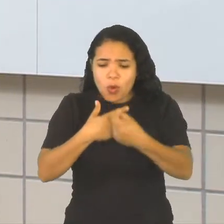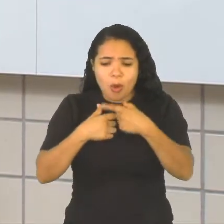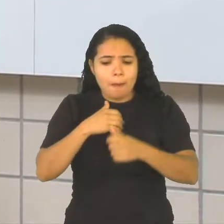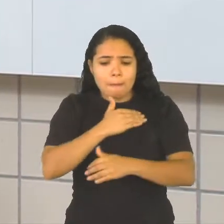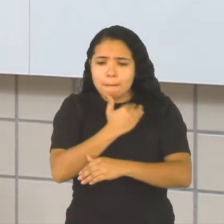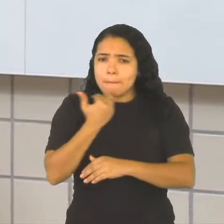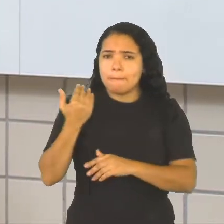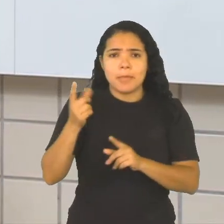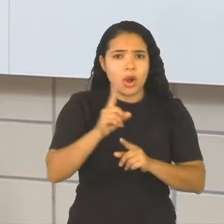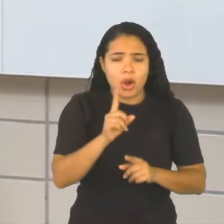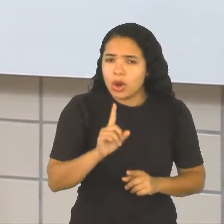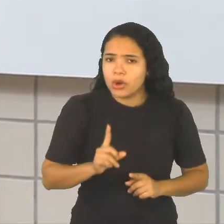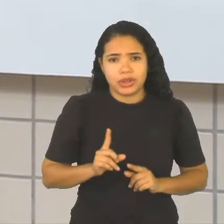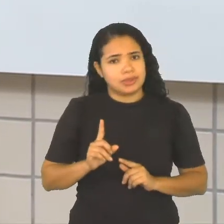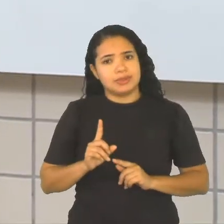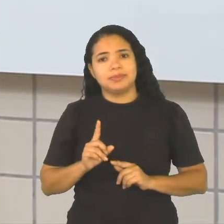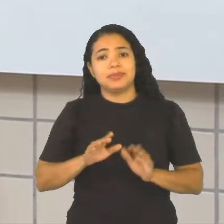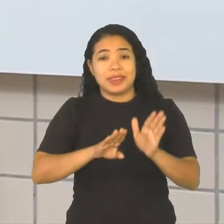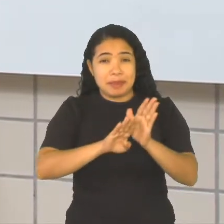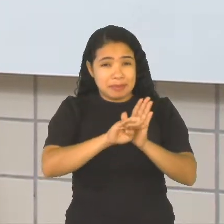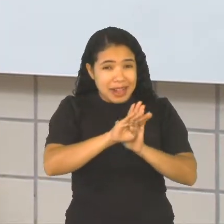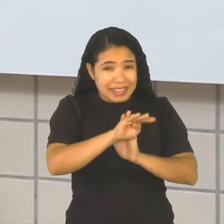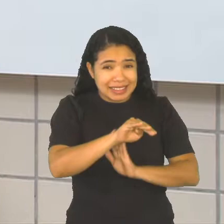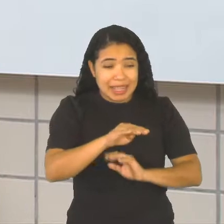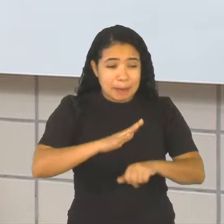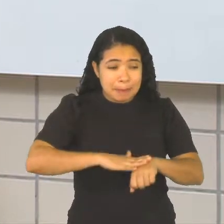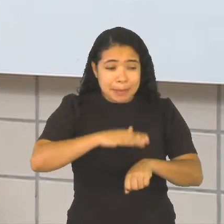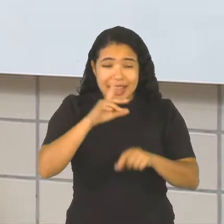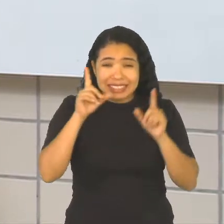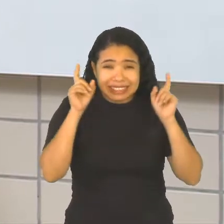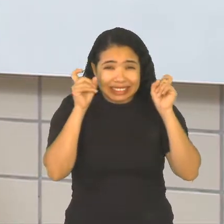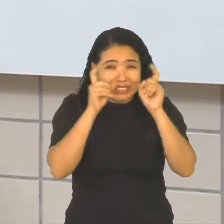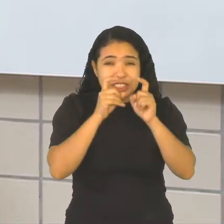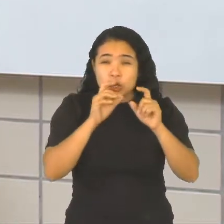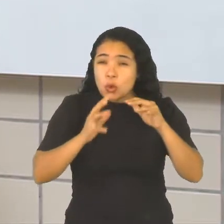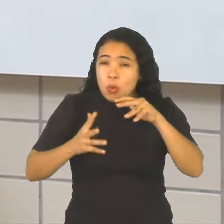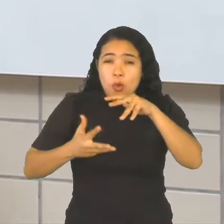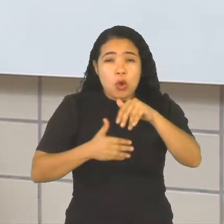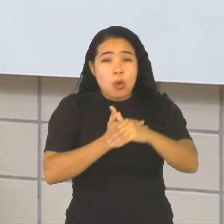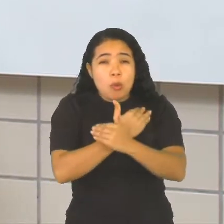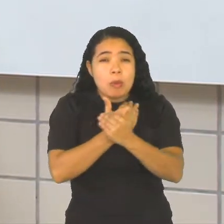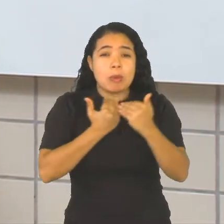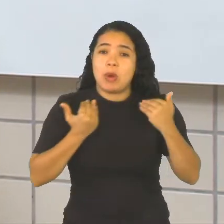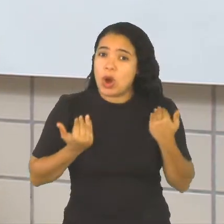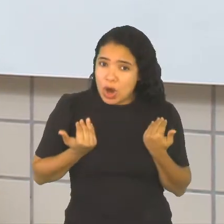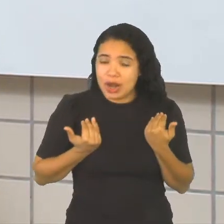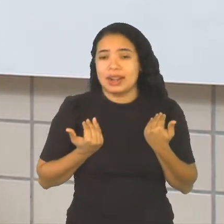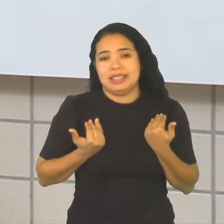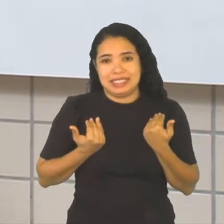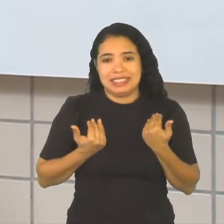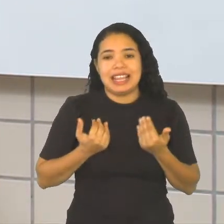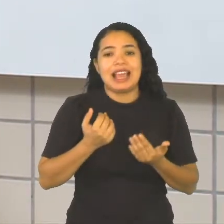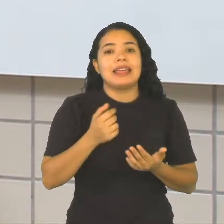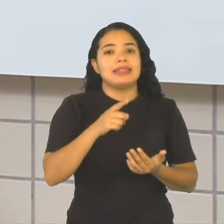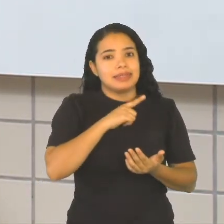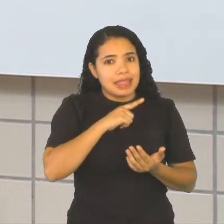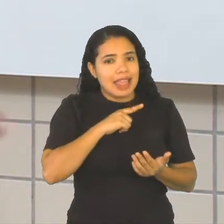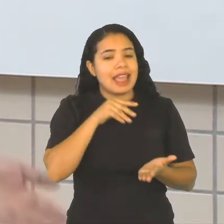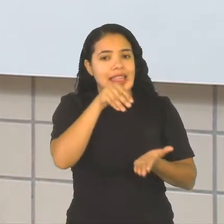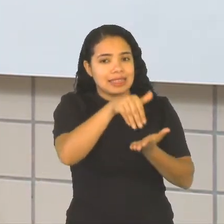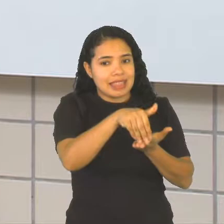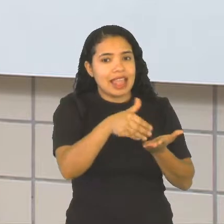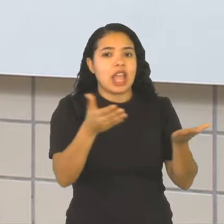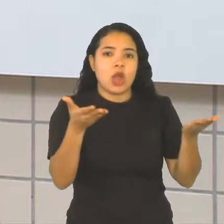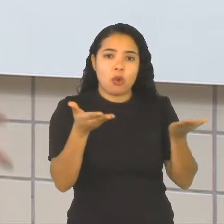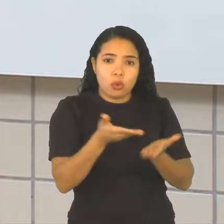uma bactéria, ela é a coisa mais difícil do mundo de morrer. E ainda por cima tem uma que até hoje resistiu a todos os antibióticos. Eu não descobri qual é